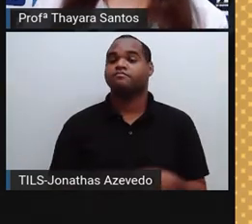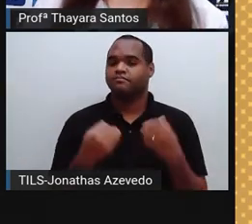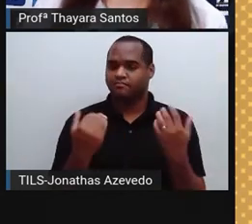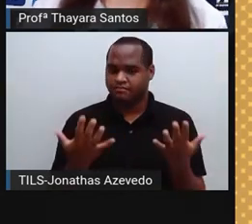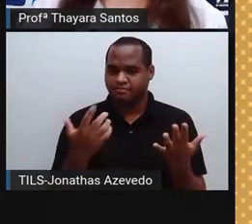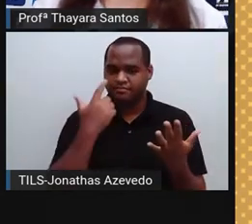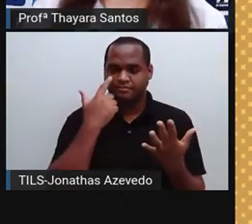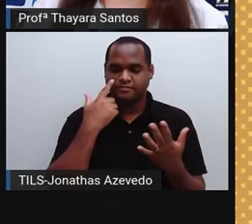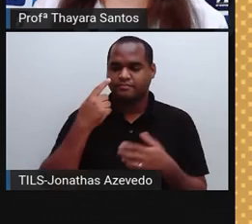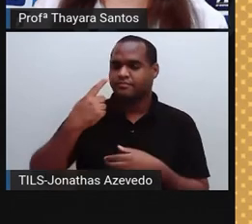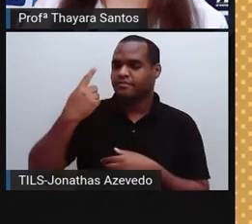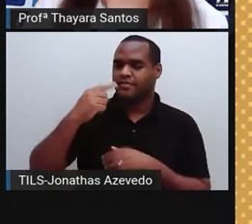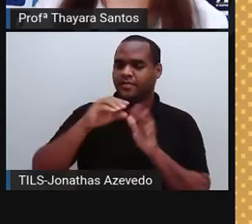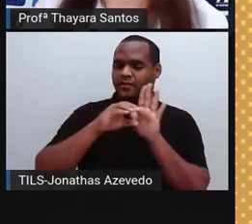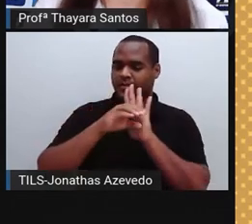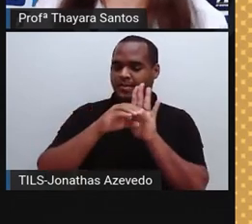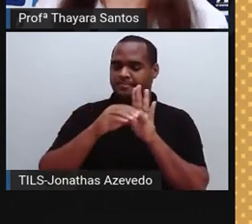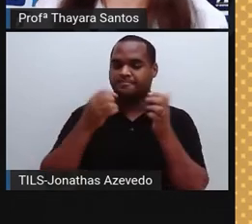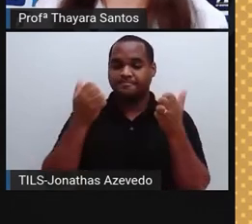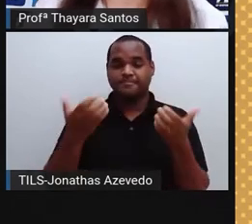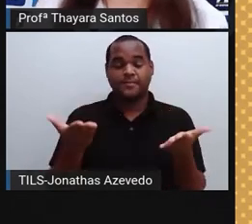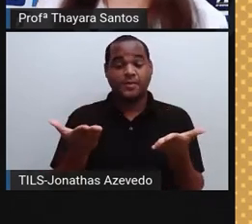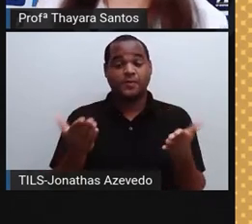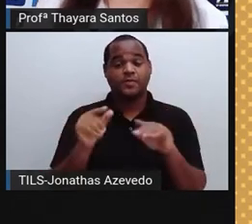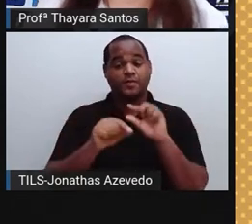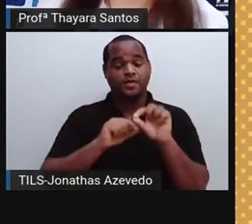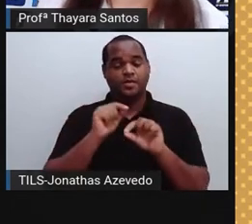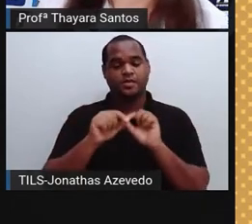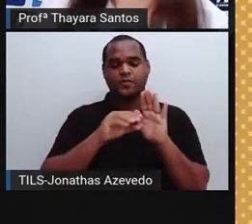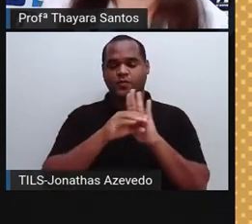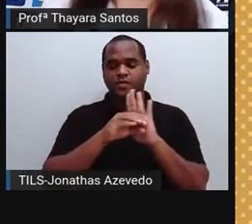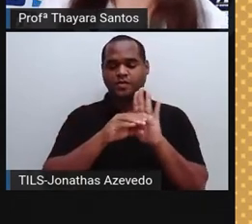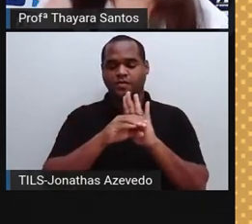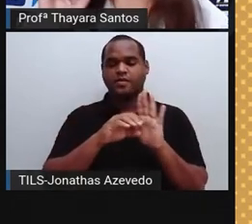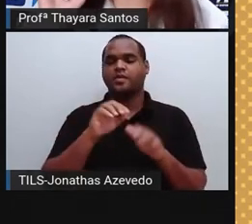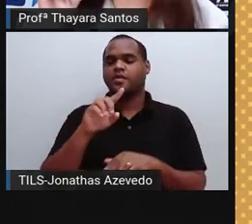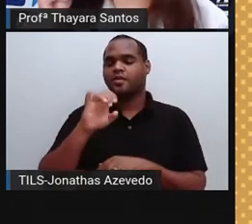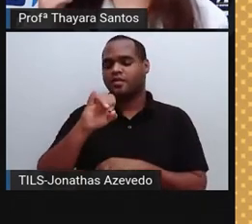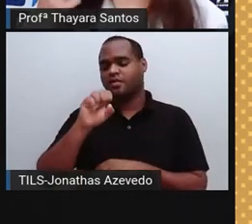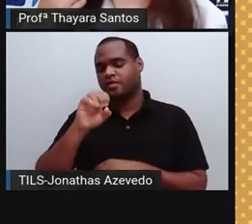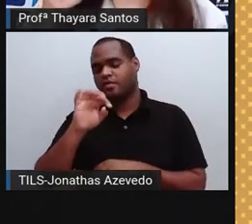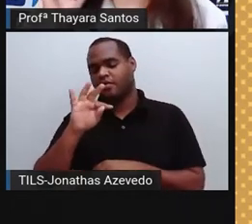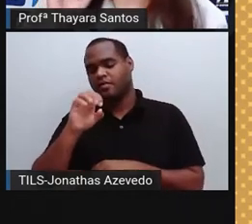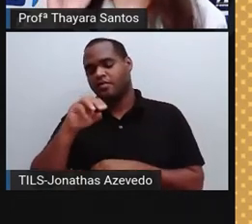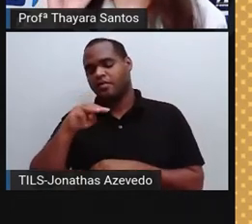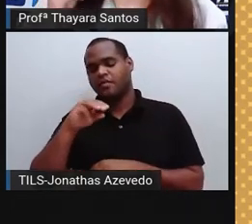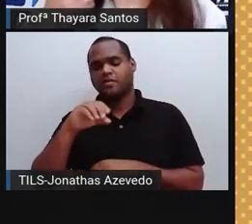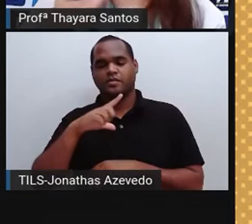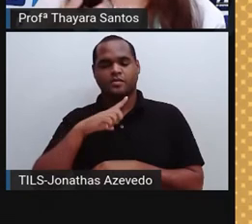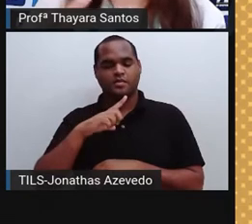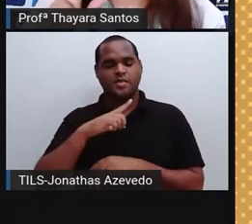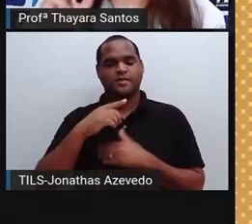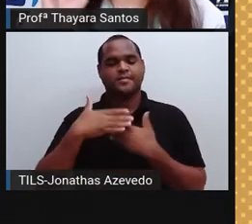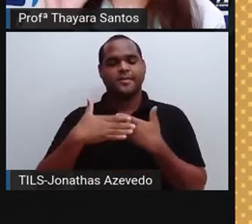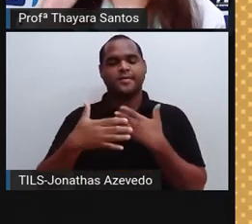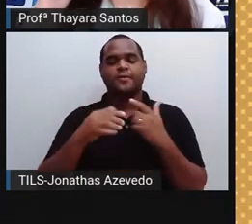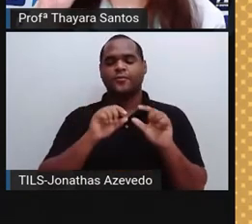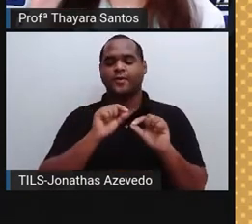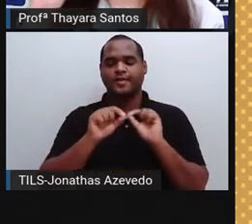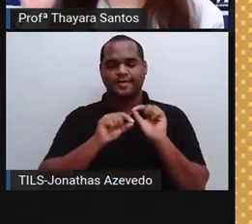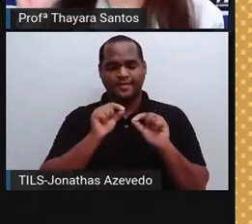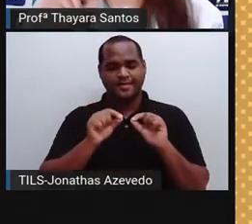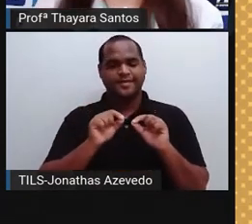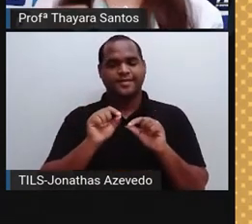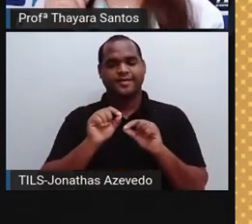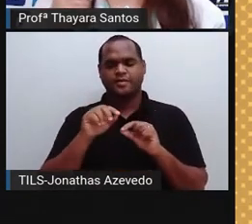Então, o primeiro conceito que a gente vai ver hoje é o conceito de isótonos. Vamos pegar esse nomezinho aí, ó, isótonos. Esse nus